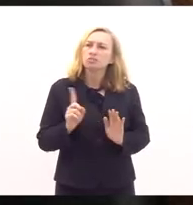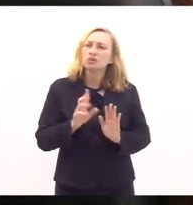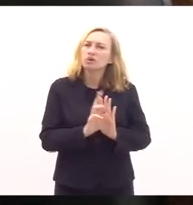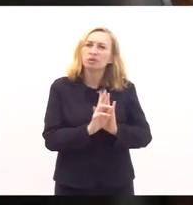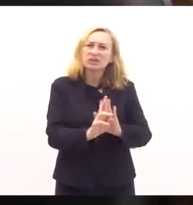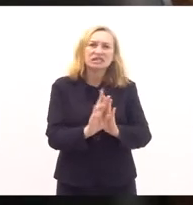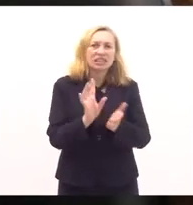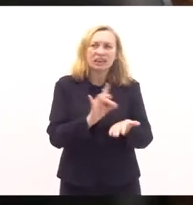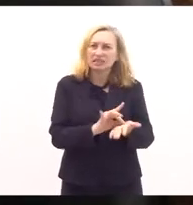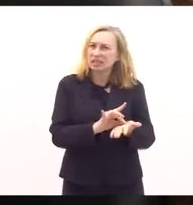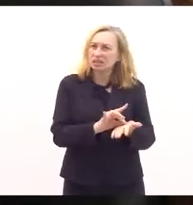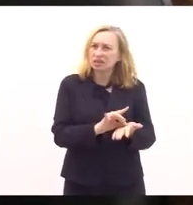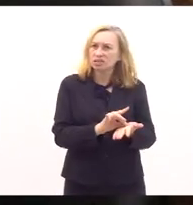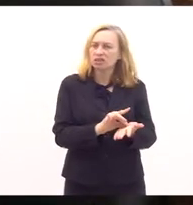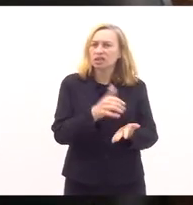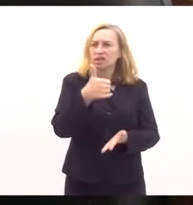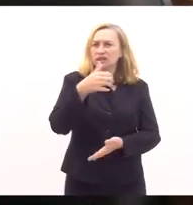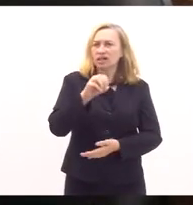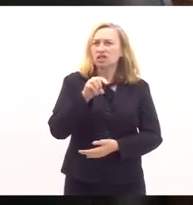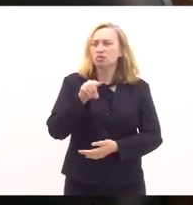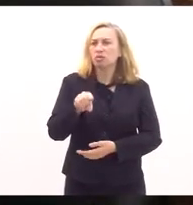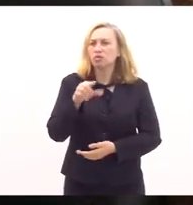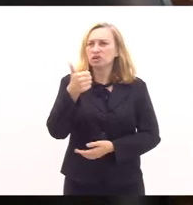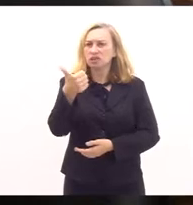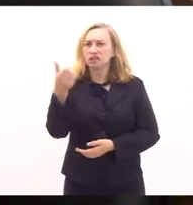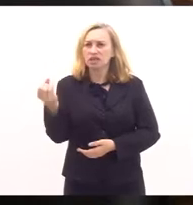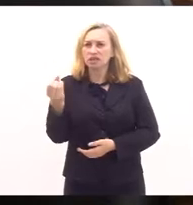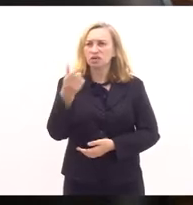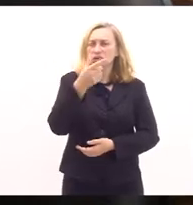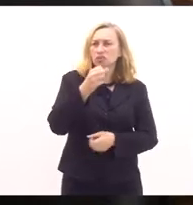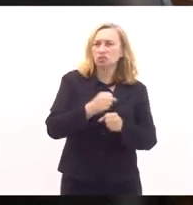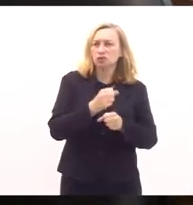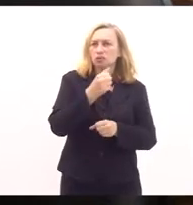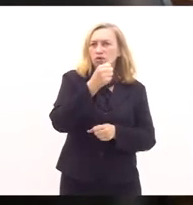a realidade. 10,16 foi em 2022.